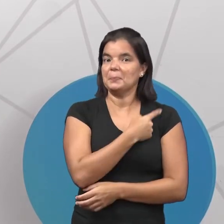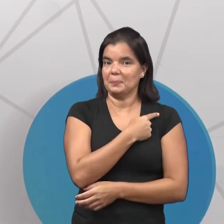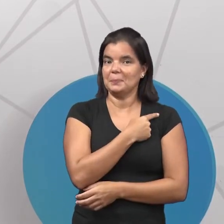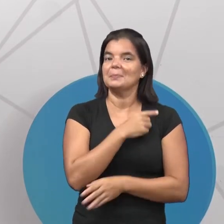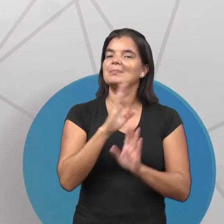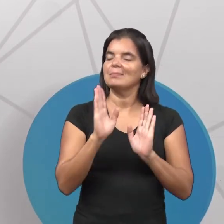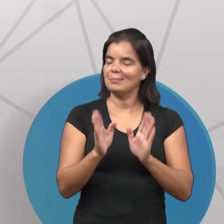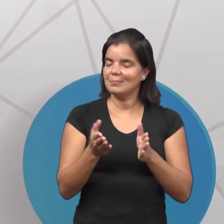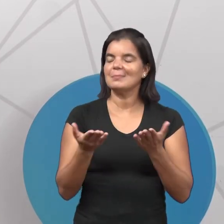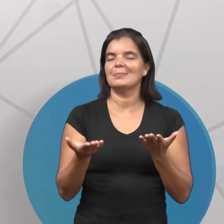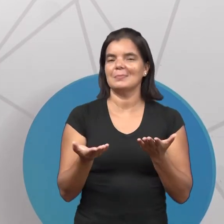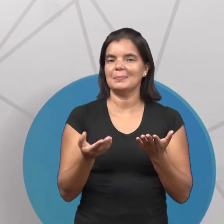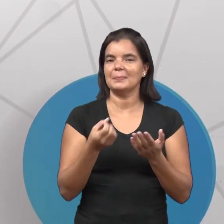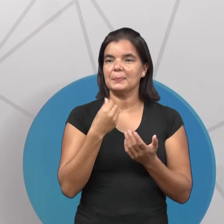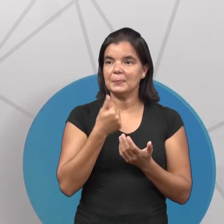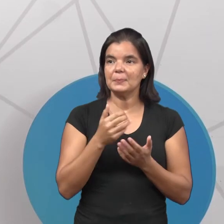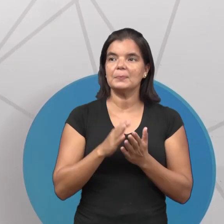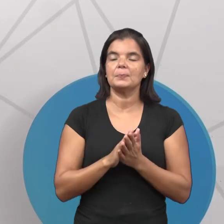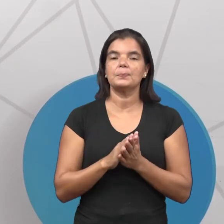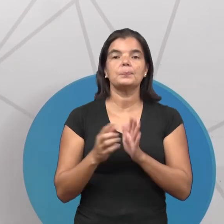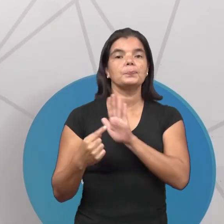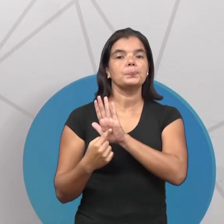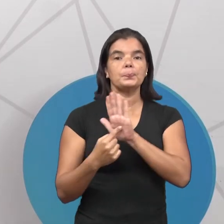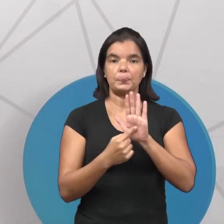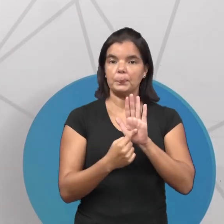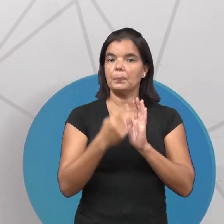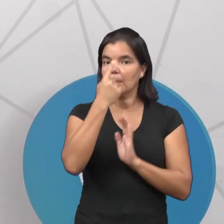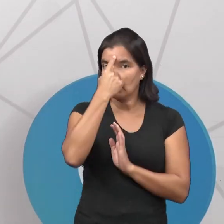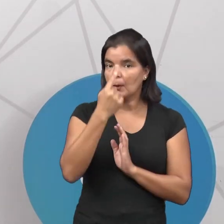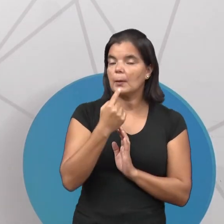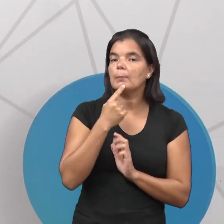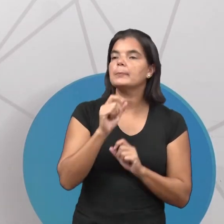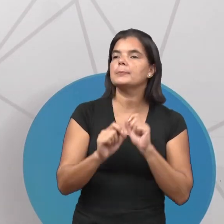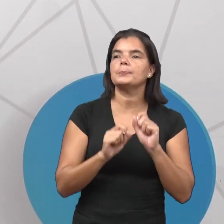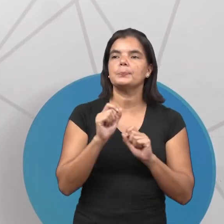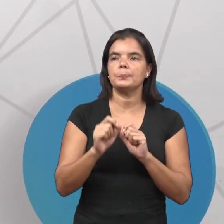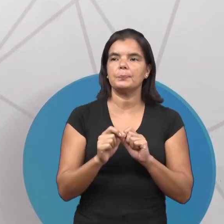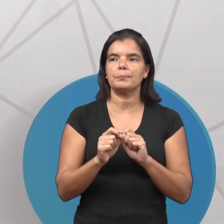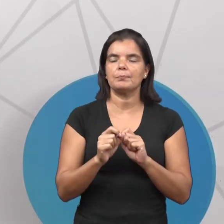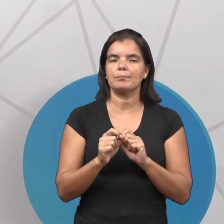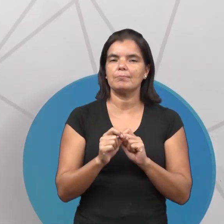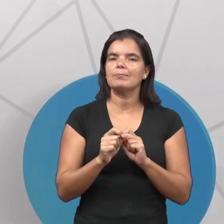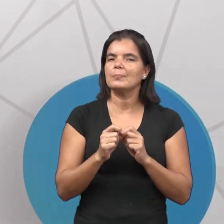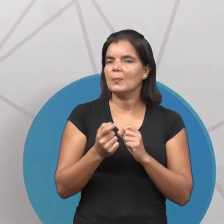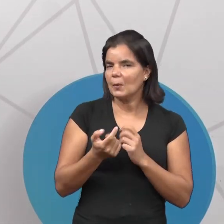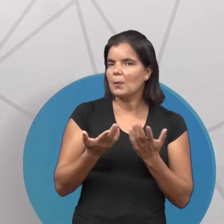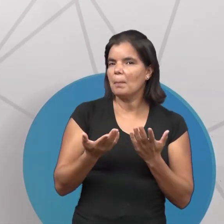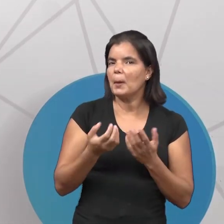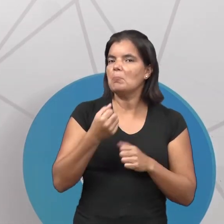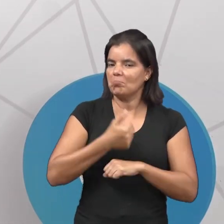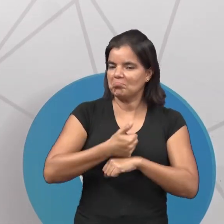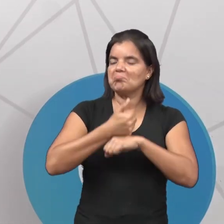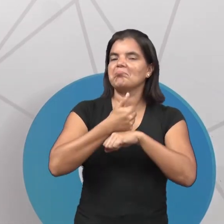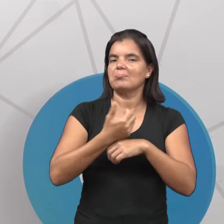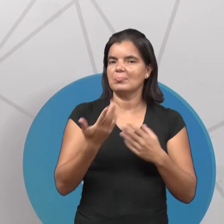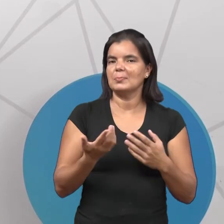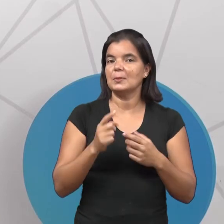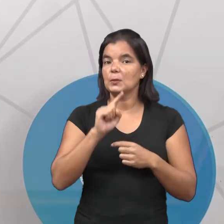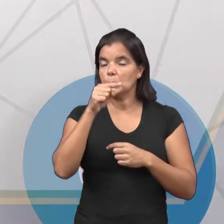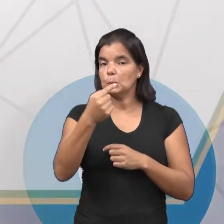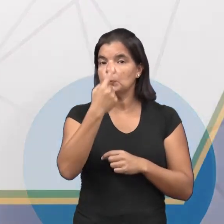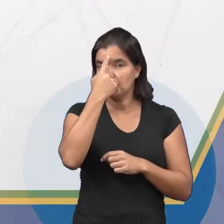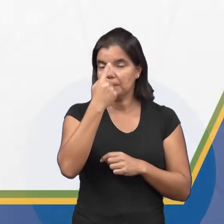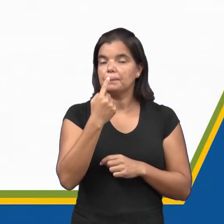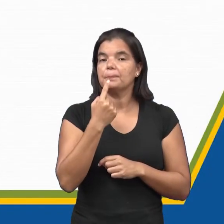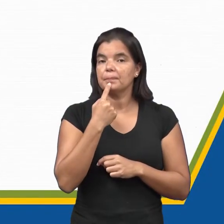obra de arte, tá? E aí, eu trago agora, nós vamos dar um salto qualitativo. Tá? Na próxima imagem